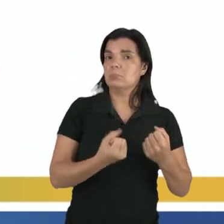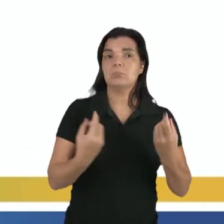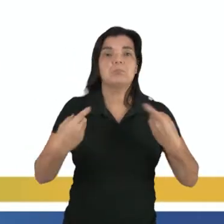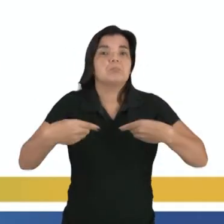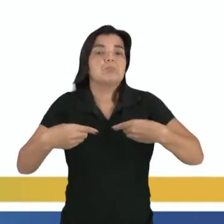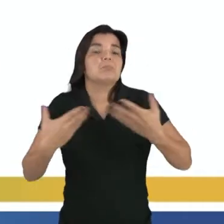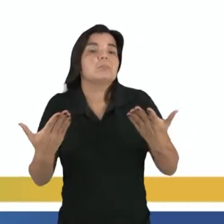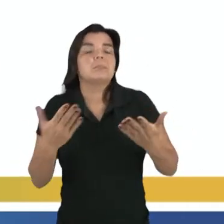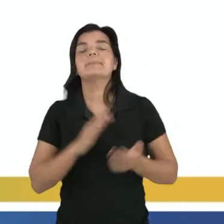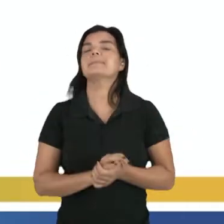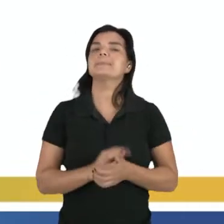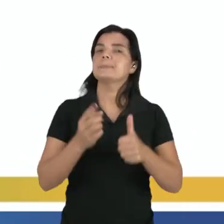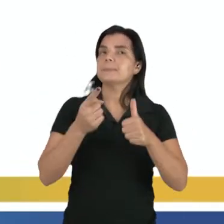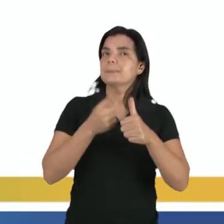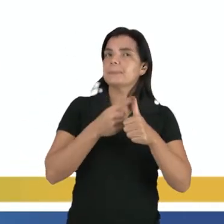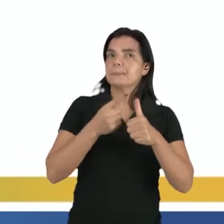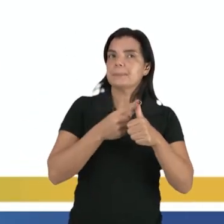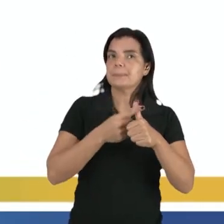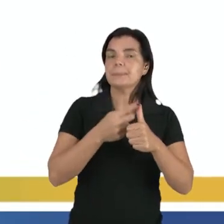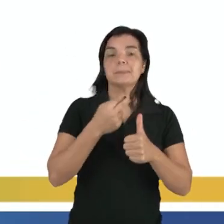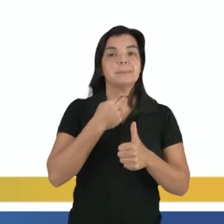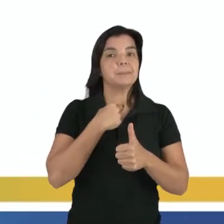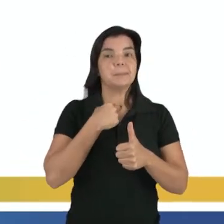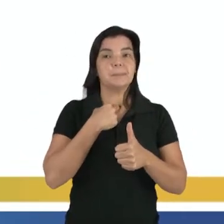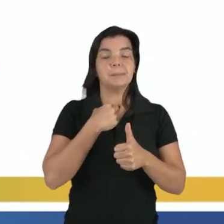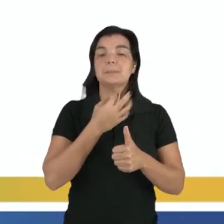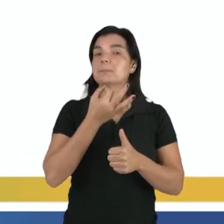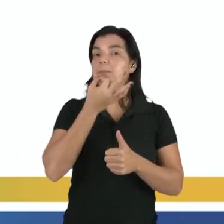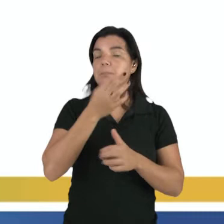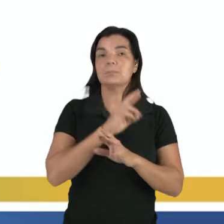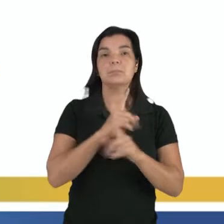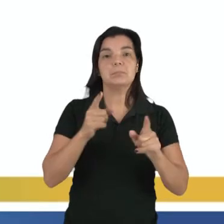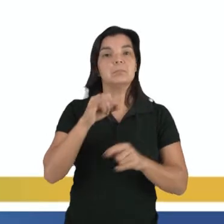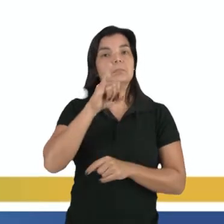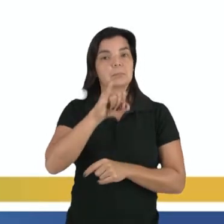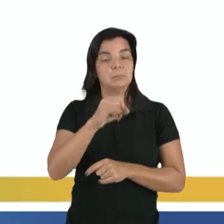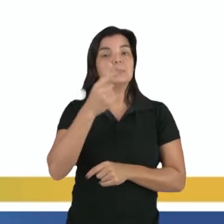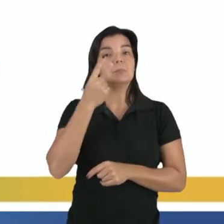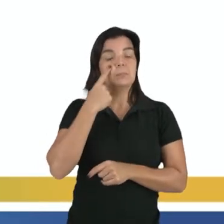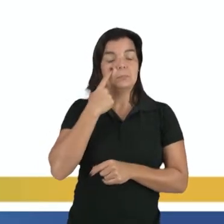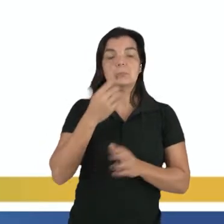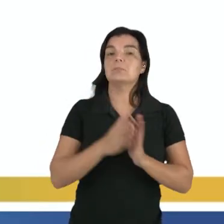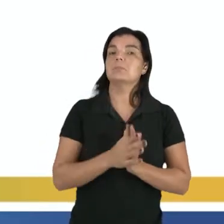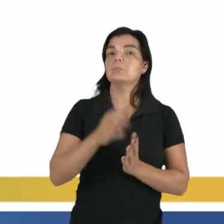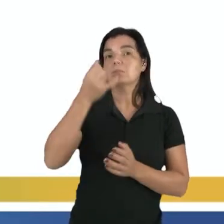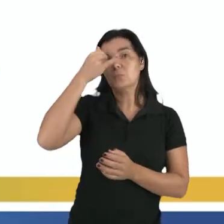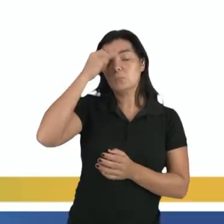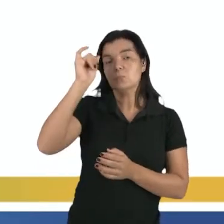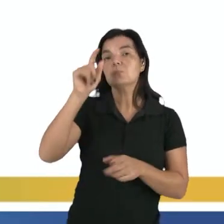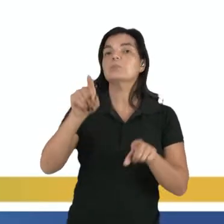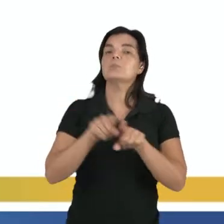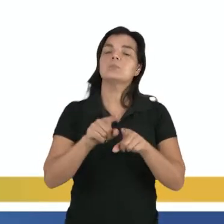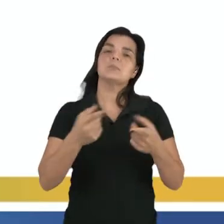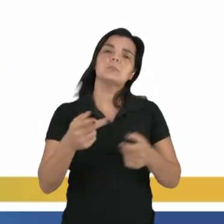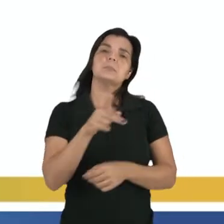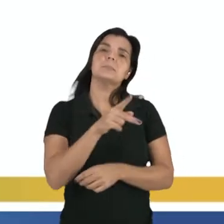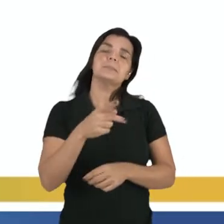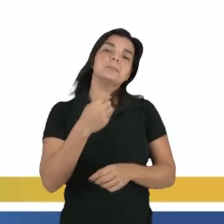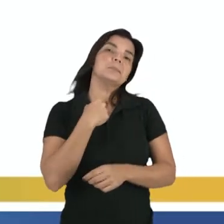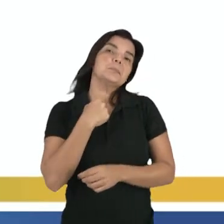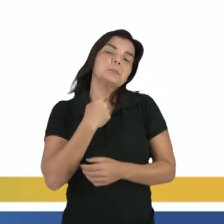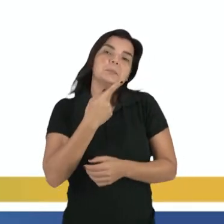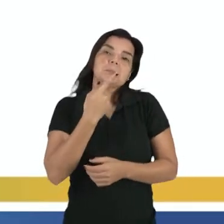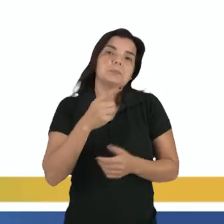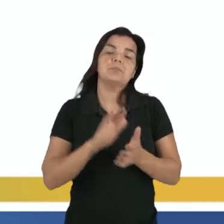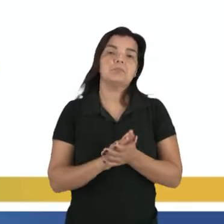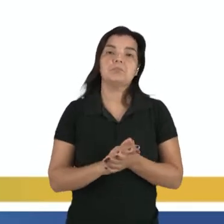favor? Está contra? Então, primeiro princípio, não se contradigam. Se você está defendendo uma ideia, professor,